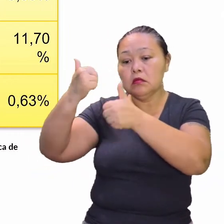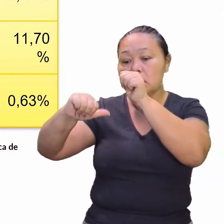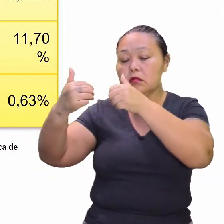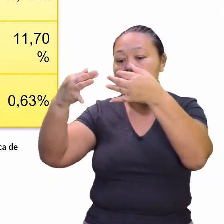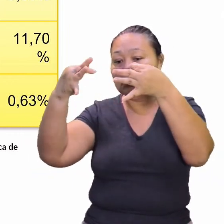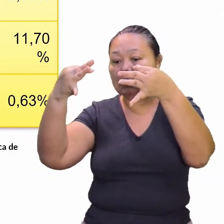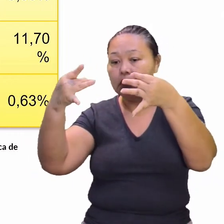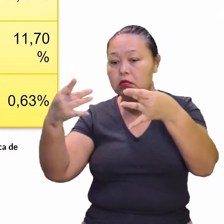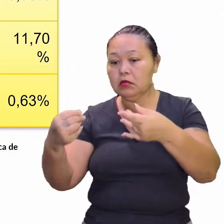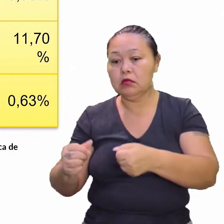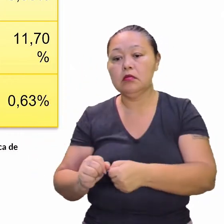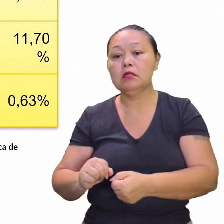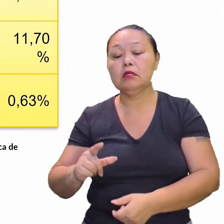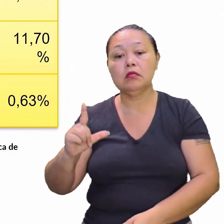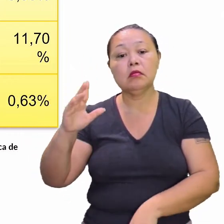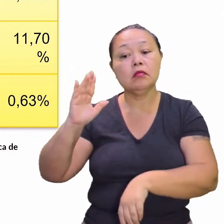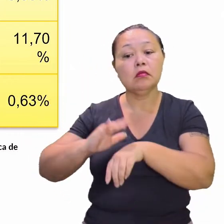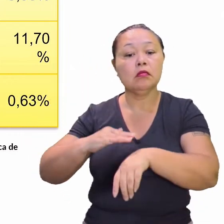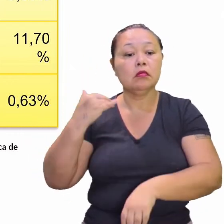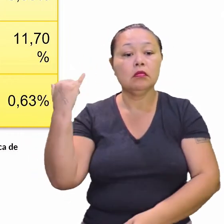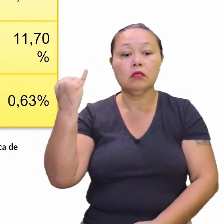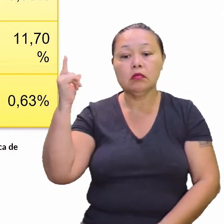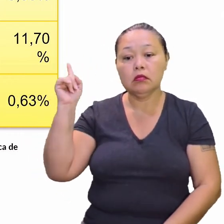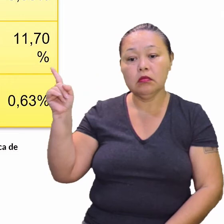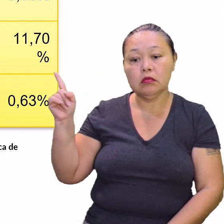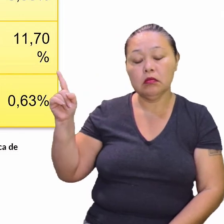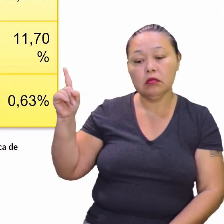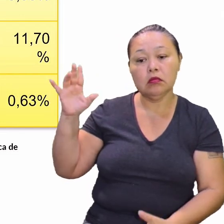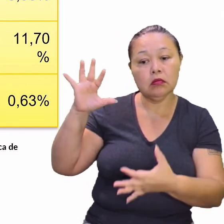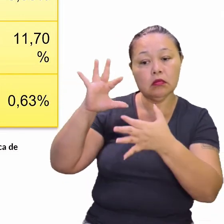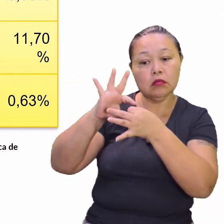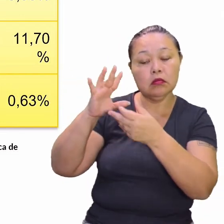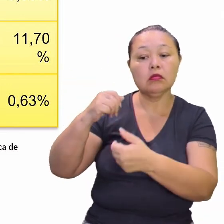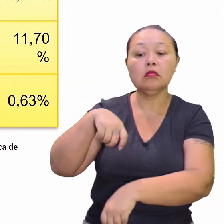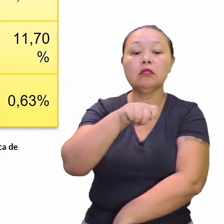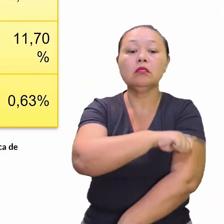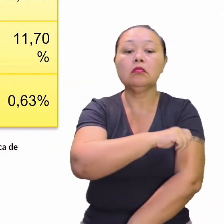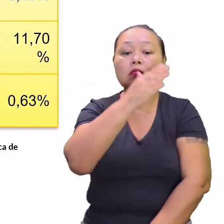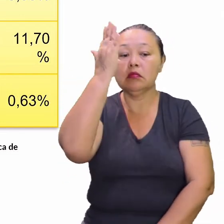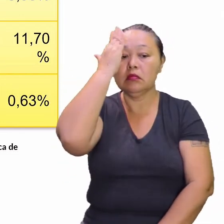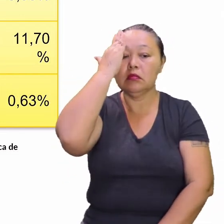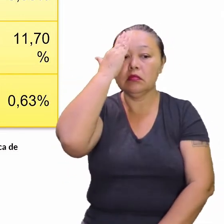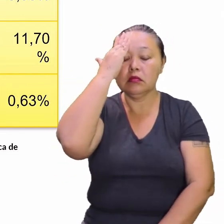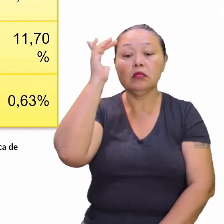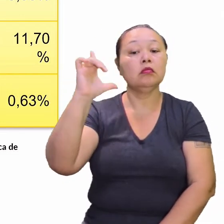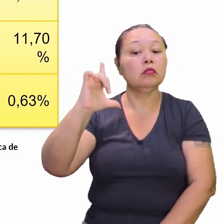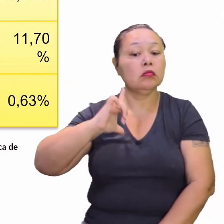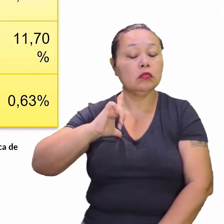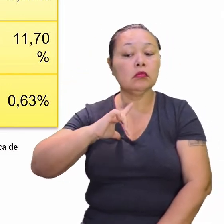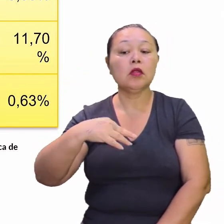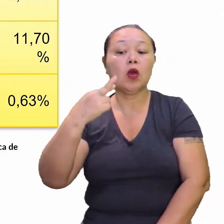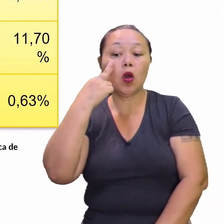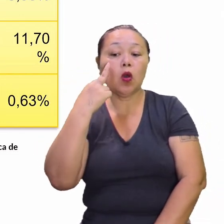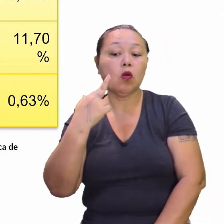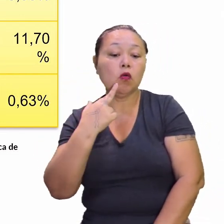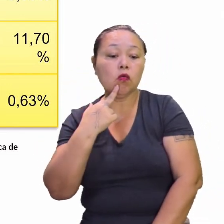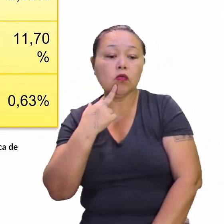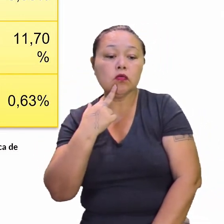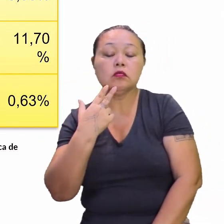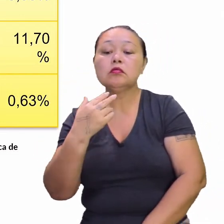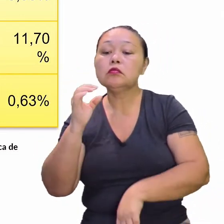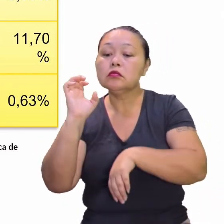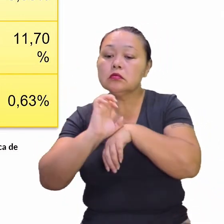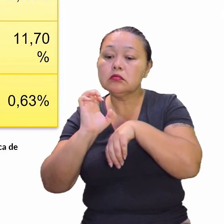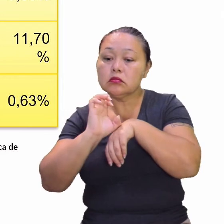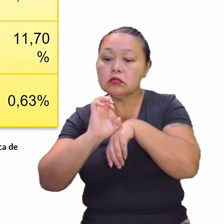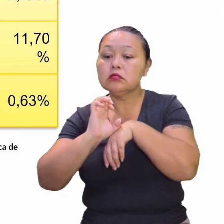analisar com mais detalhe essa tabela. Mas o importante, Rogério, nesse contexto é o aluno saber que mesmo que Rondônia seja um